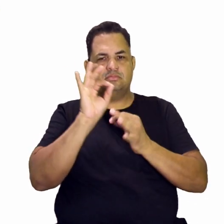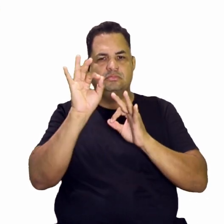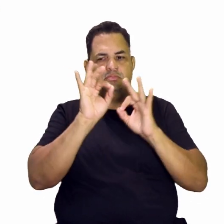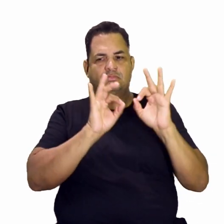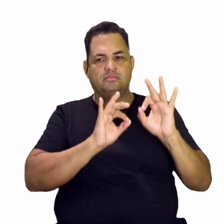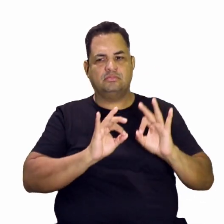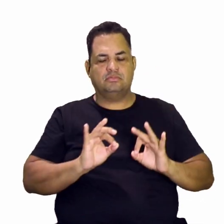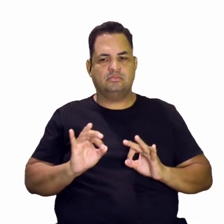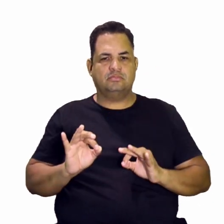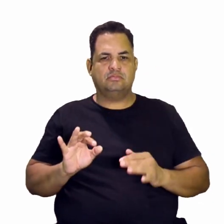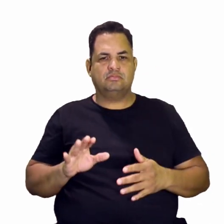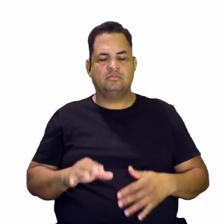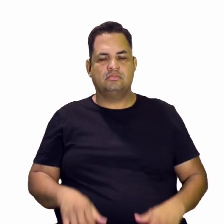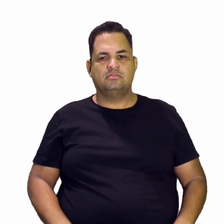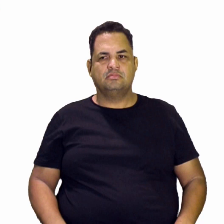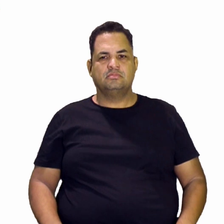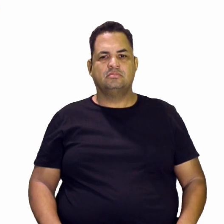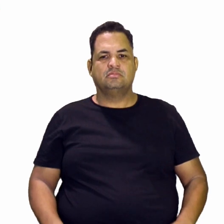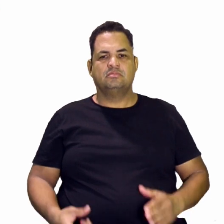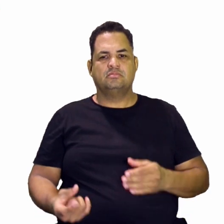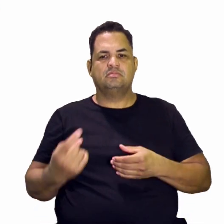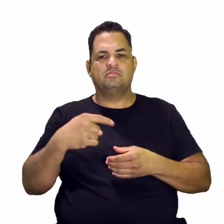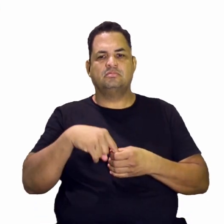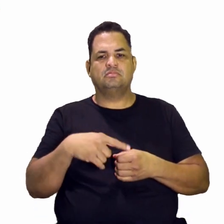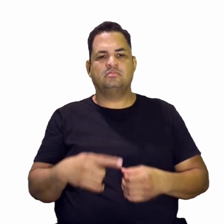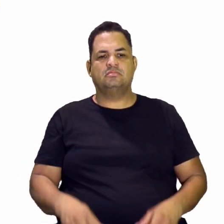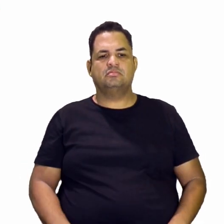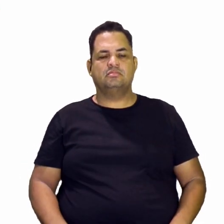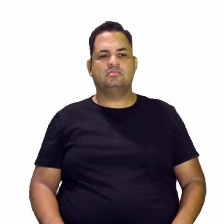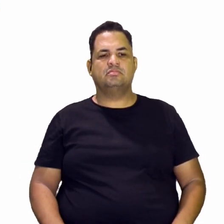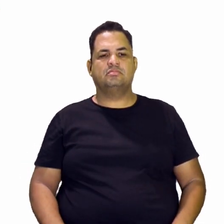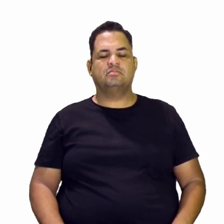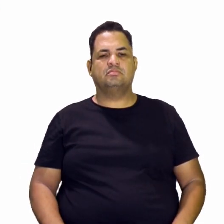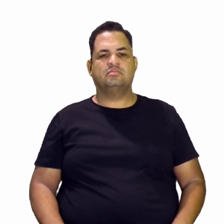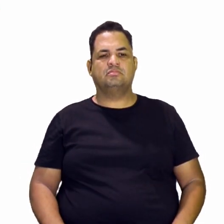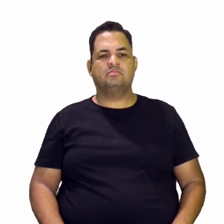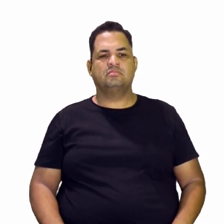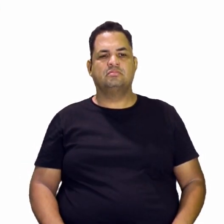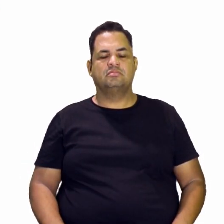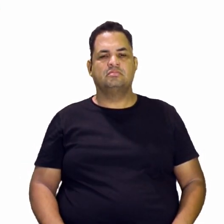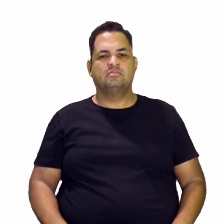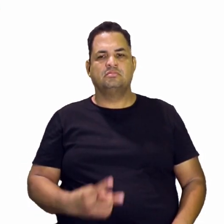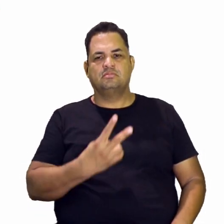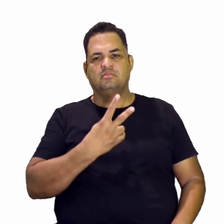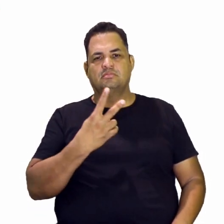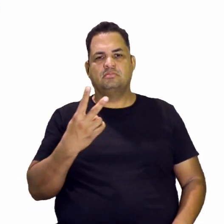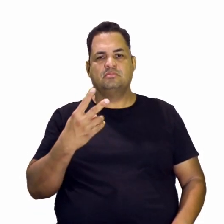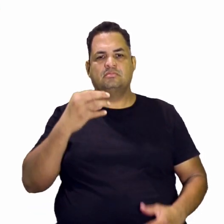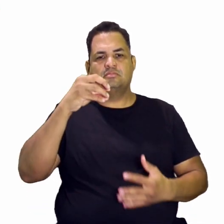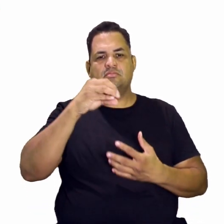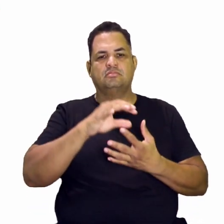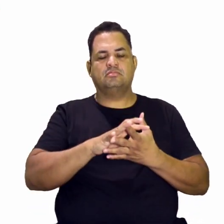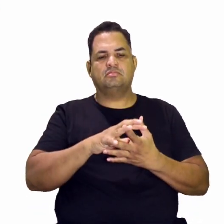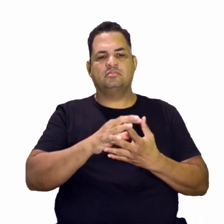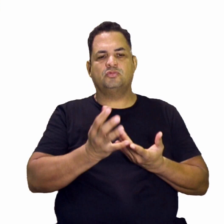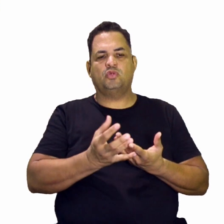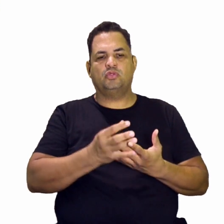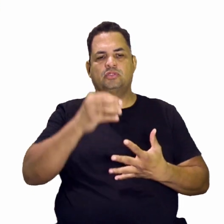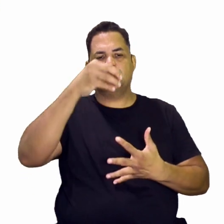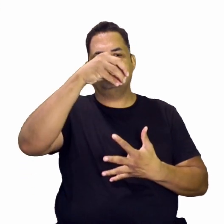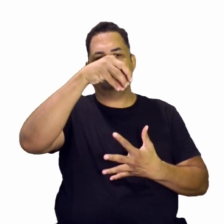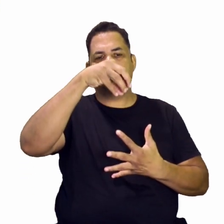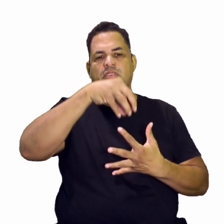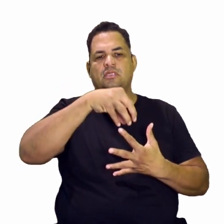ícones, ok, opa, volta aí, Então, nós falamos sobre os dois reinos, reinos fungi